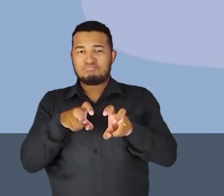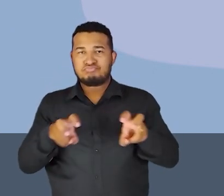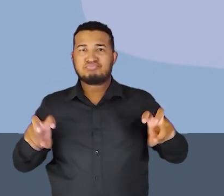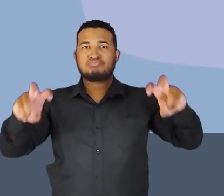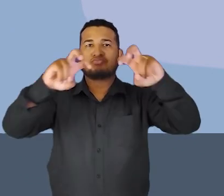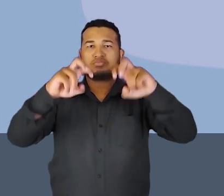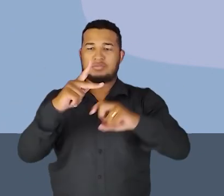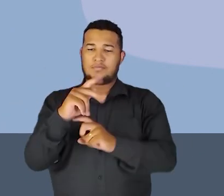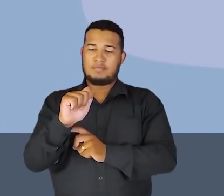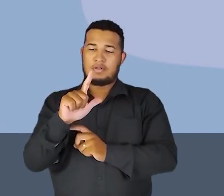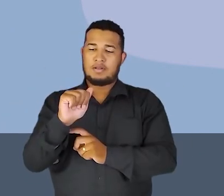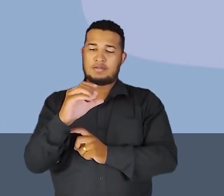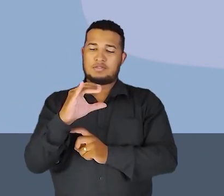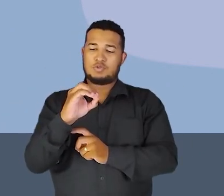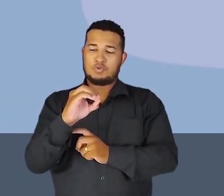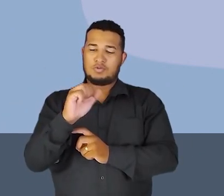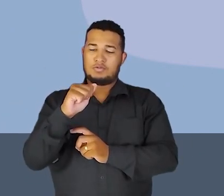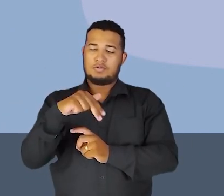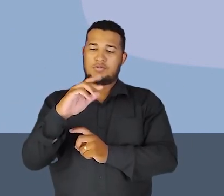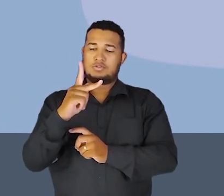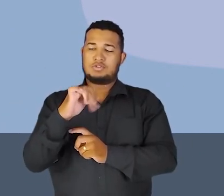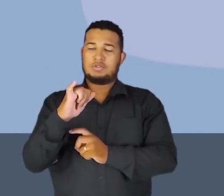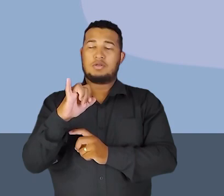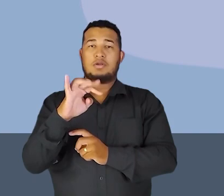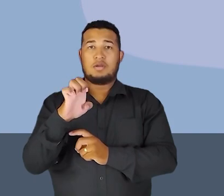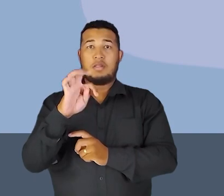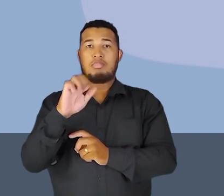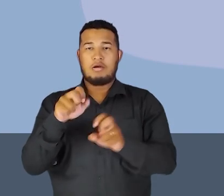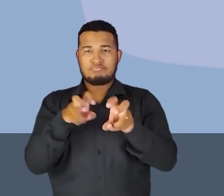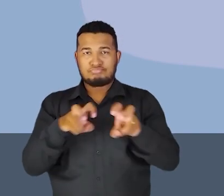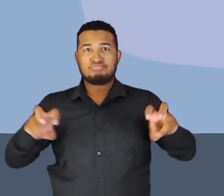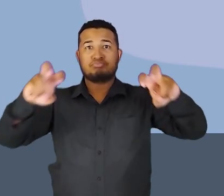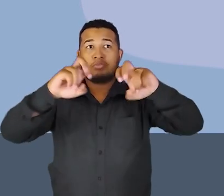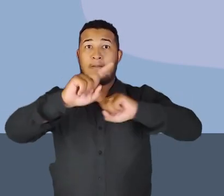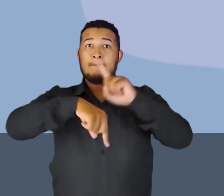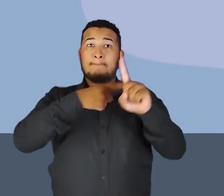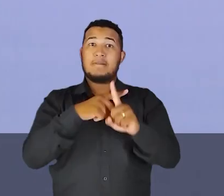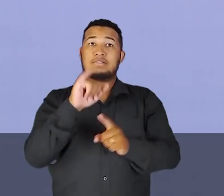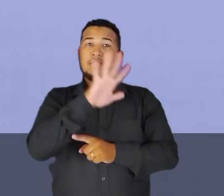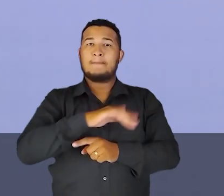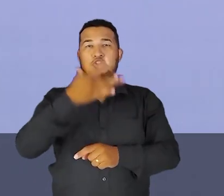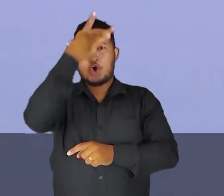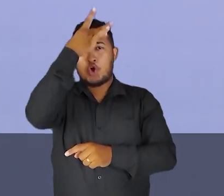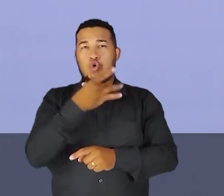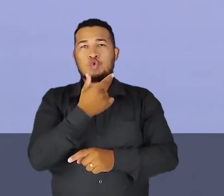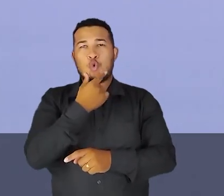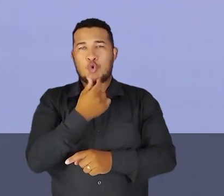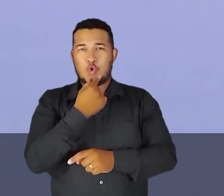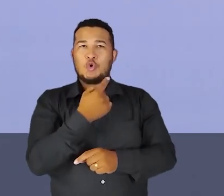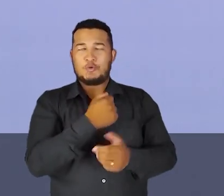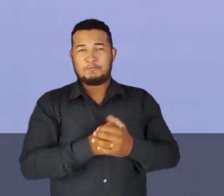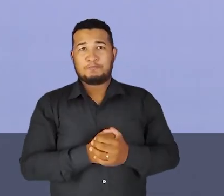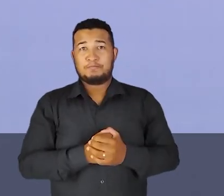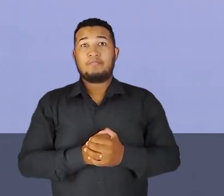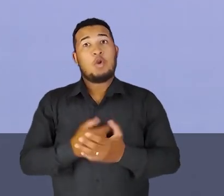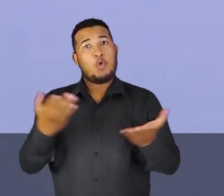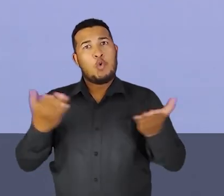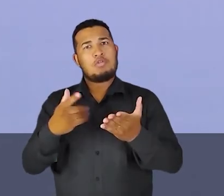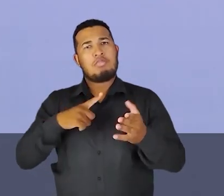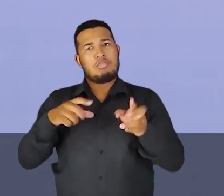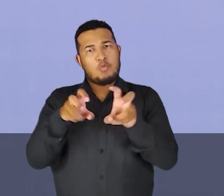que é o antigo colégio jesuíta, e um retrato do padre José de Anchieta. Então, nós temos hoje um